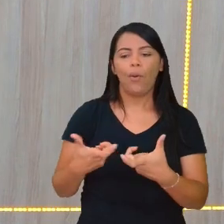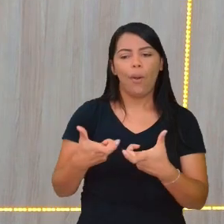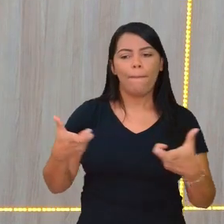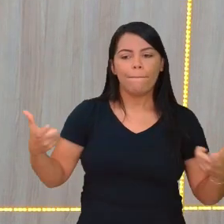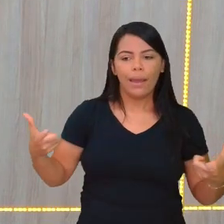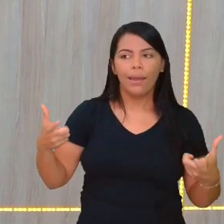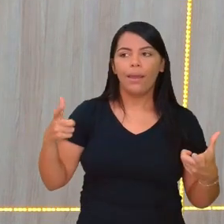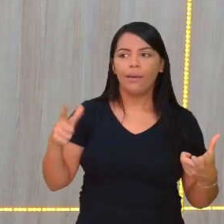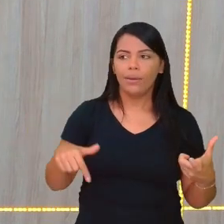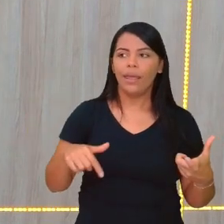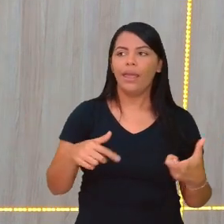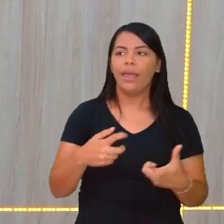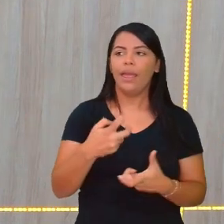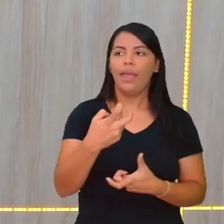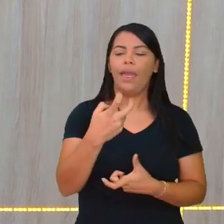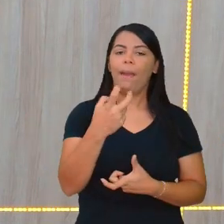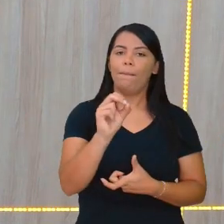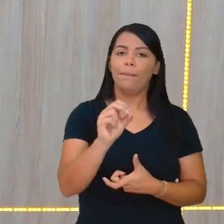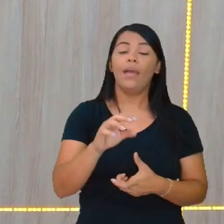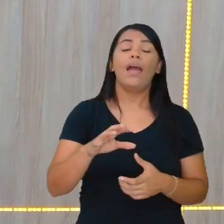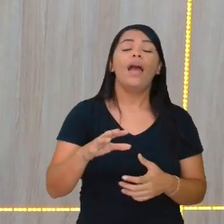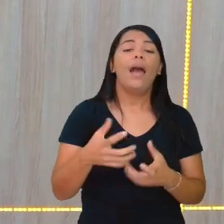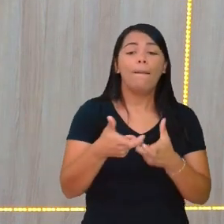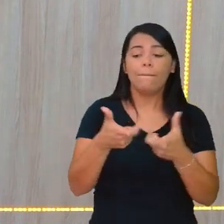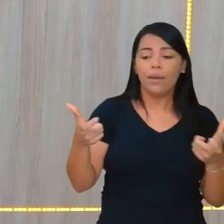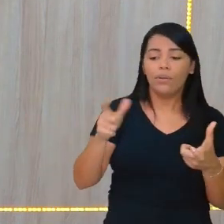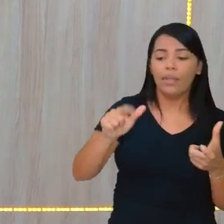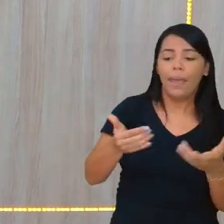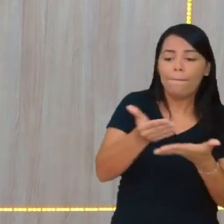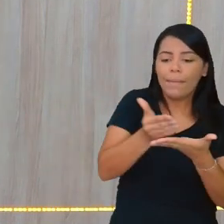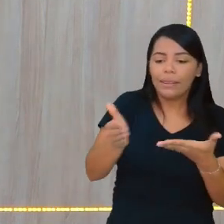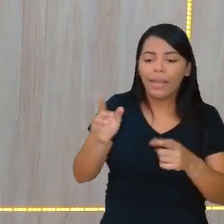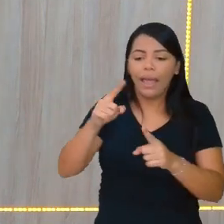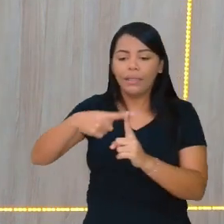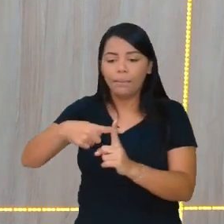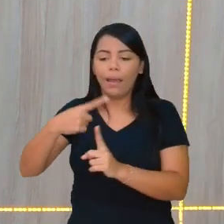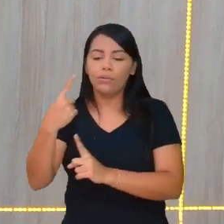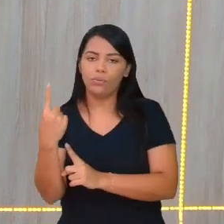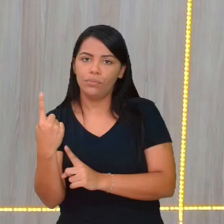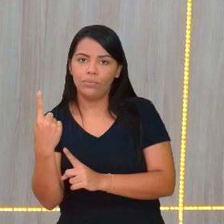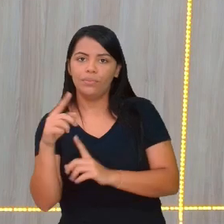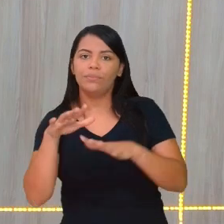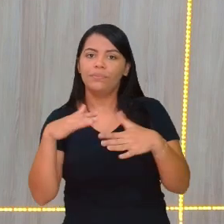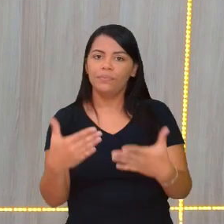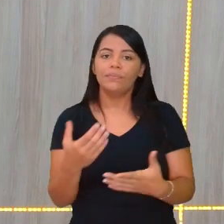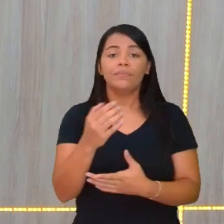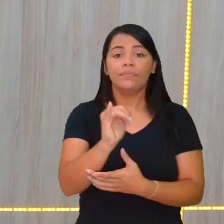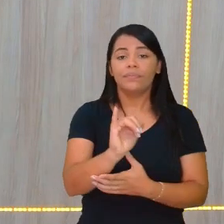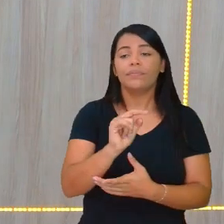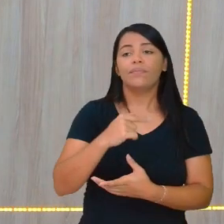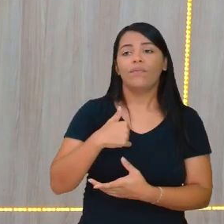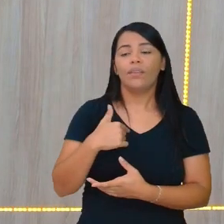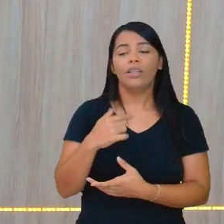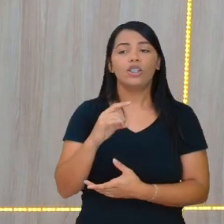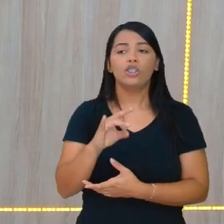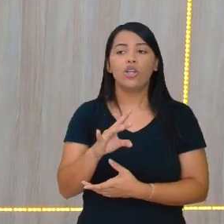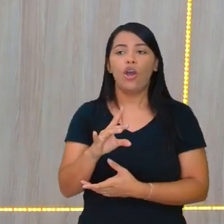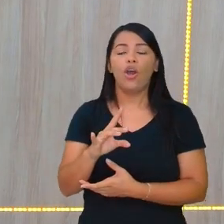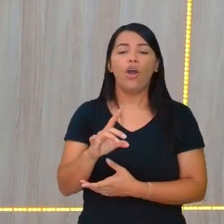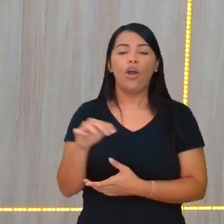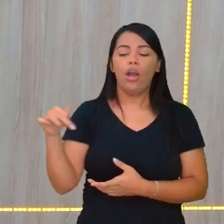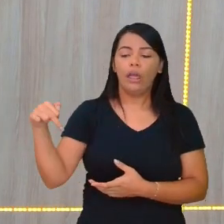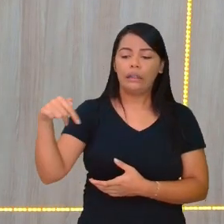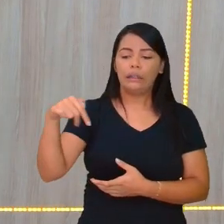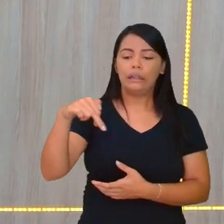maioria é a metade mais 1. Isso é a maioria, tá? Então, aqui, se só a pé eu